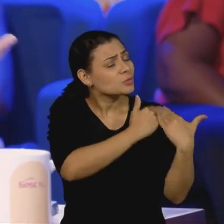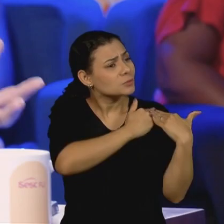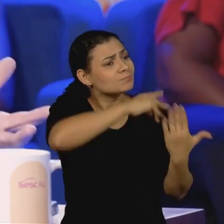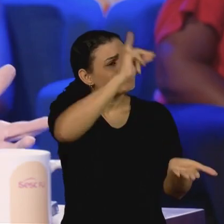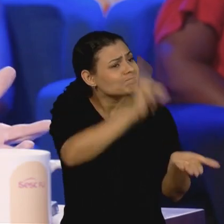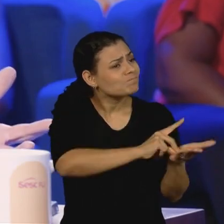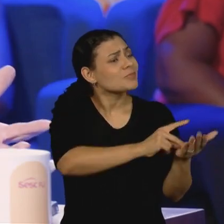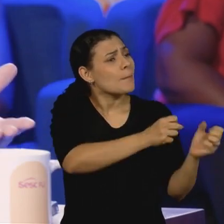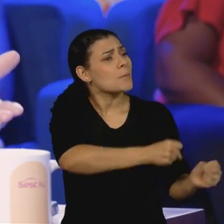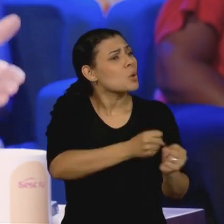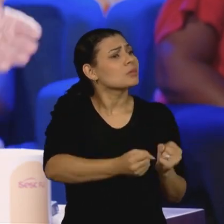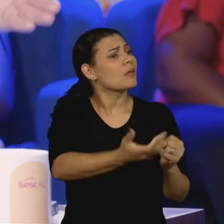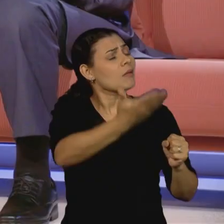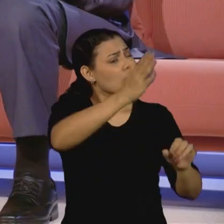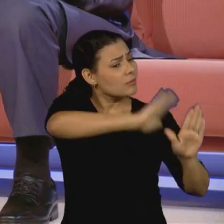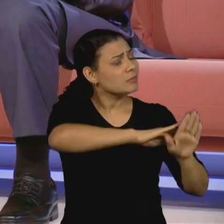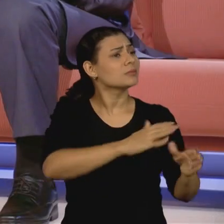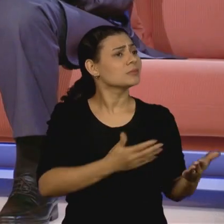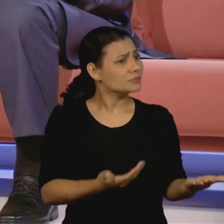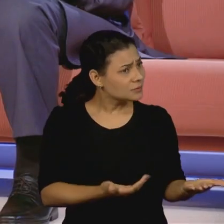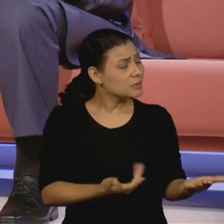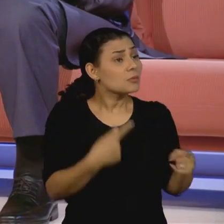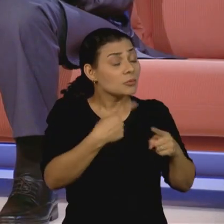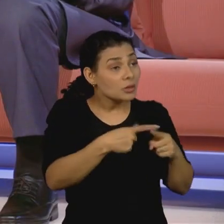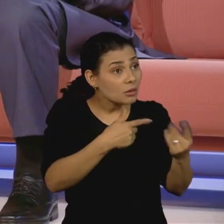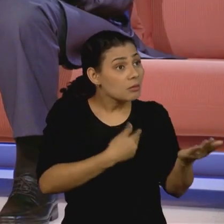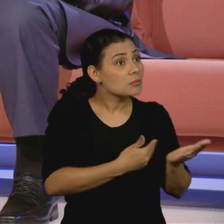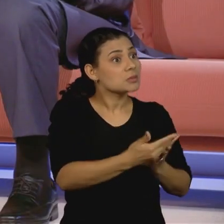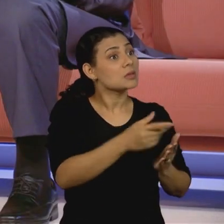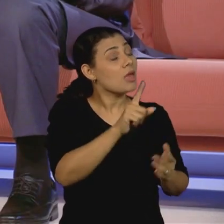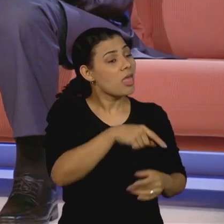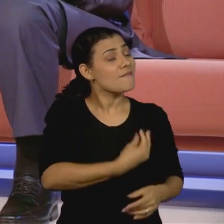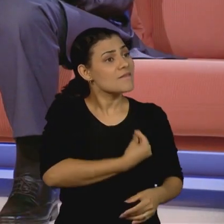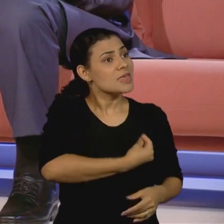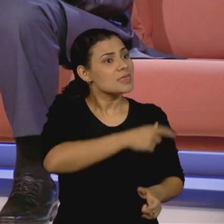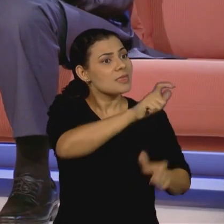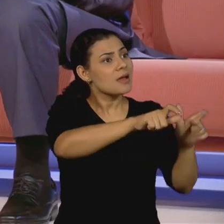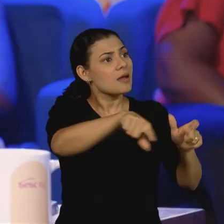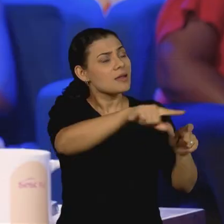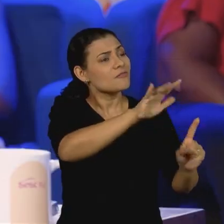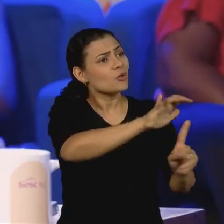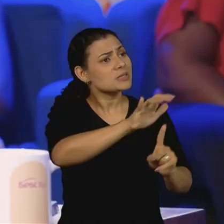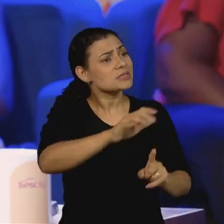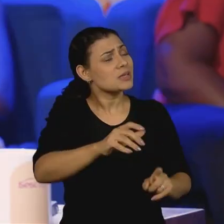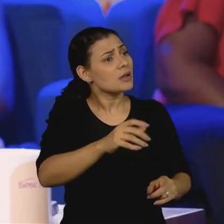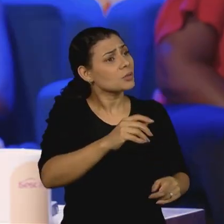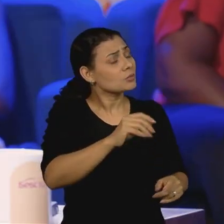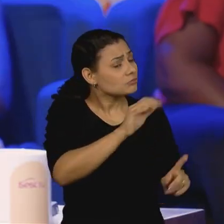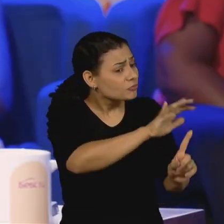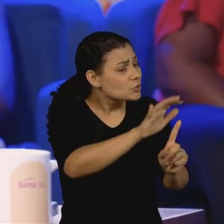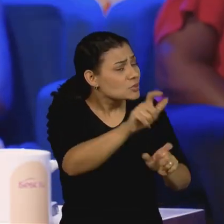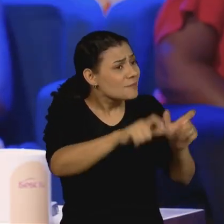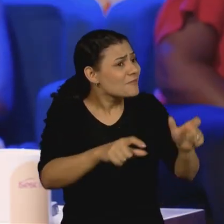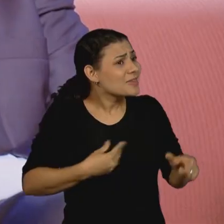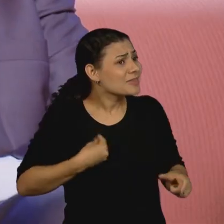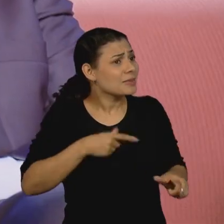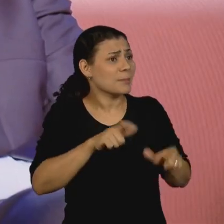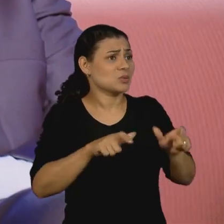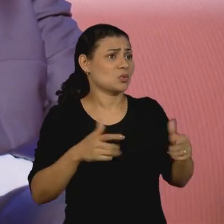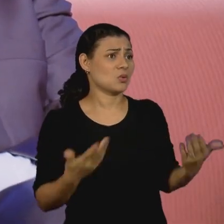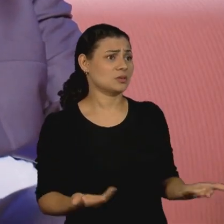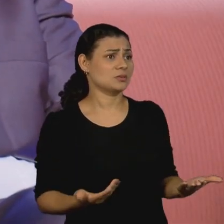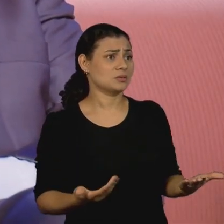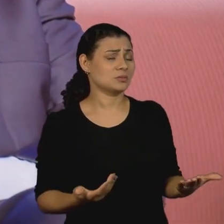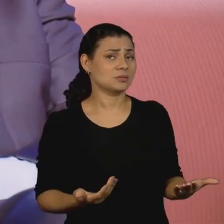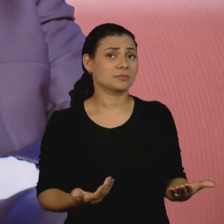do poder que tem nas mãos? Porque você está entrando diretamente na vida das pessoas, você muda a vida de alguém.